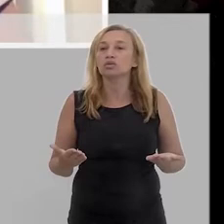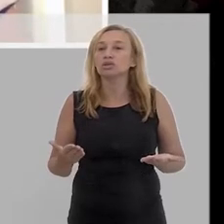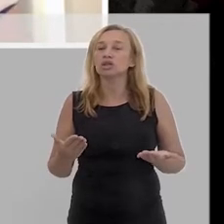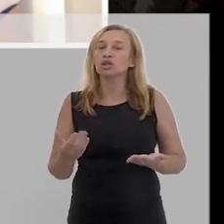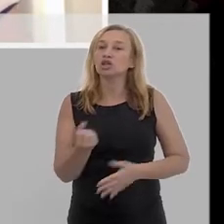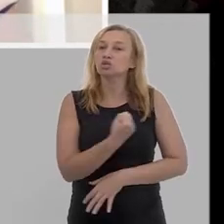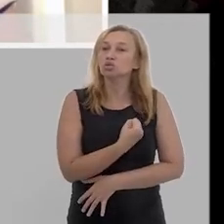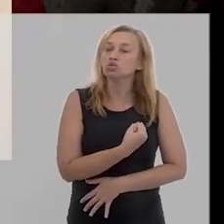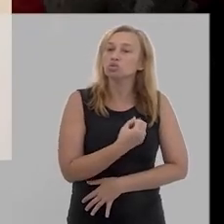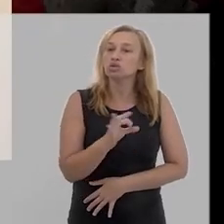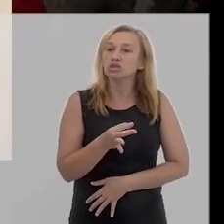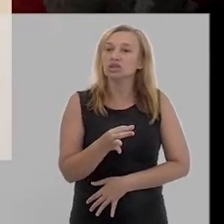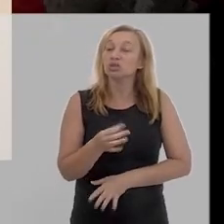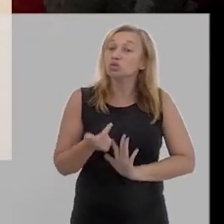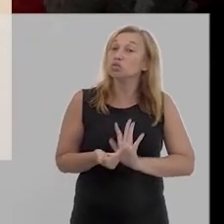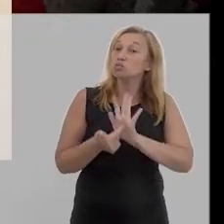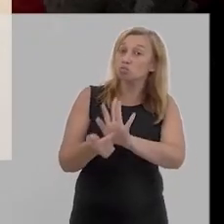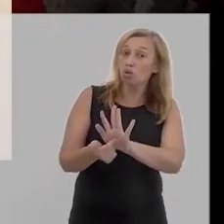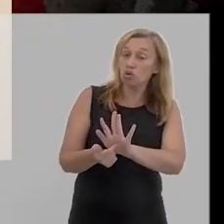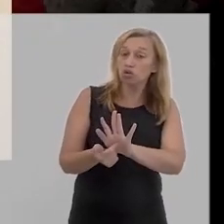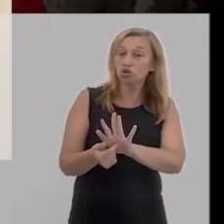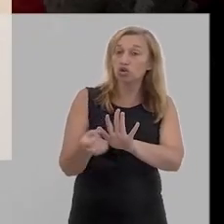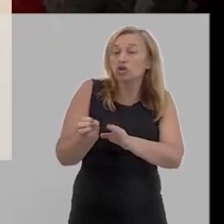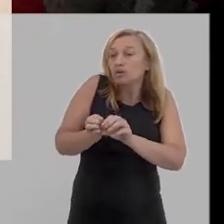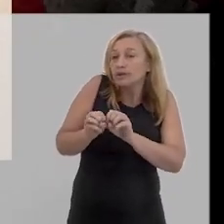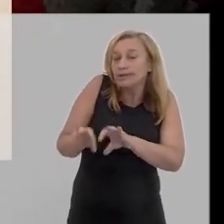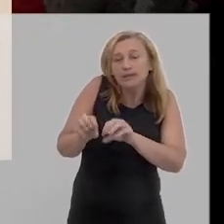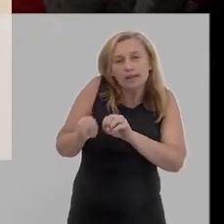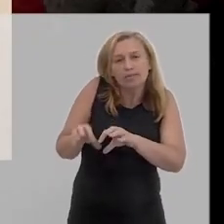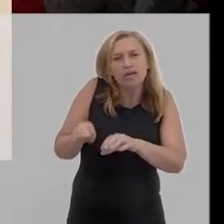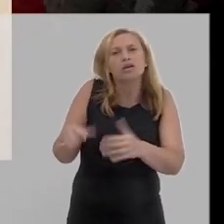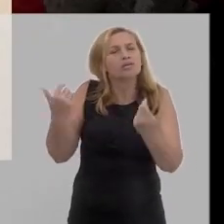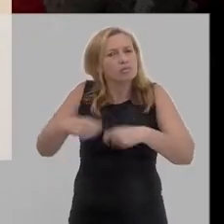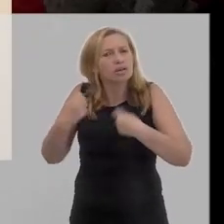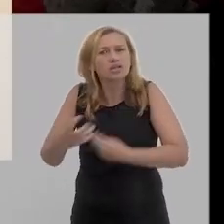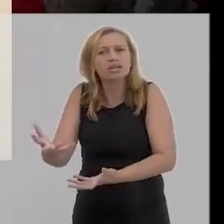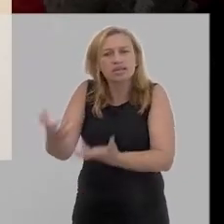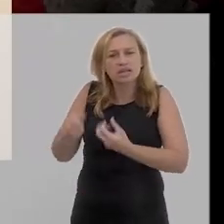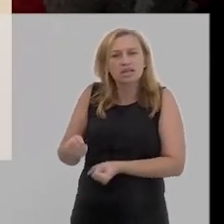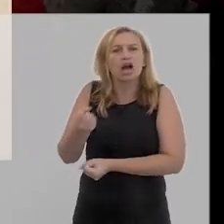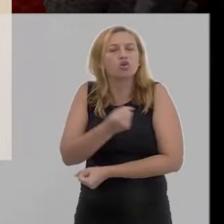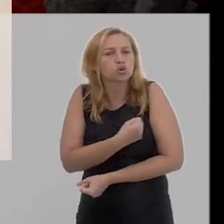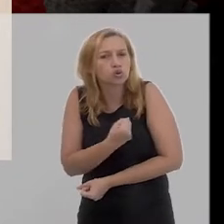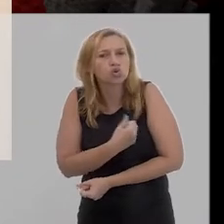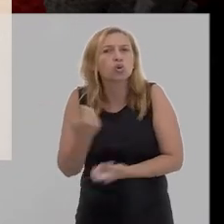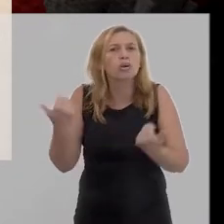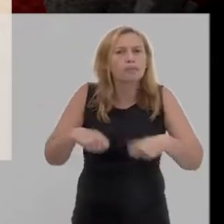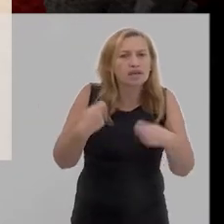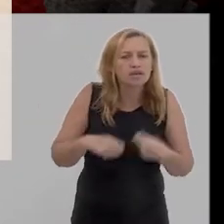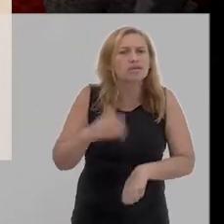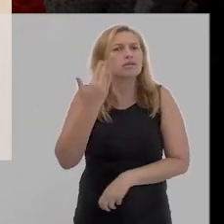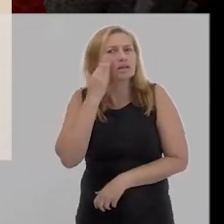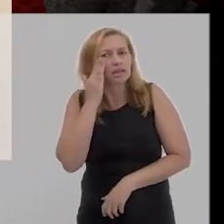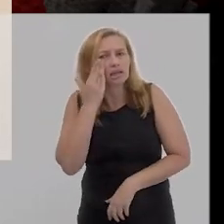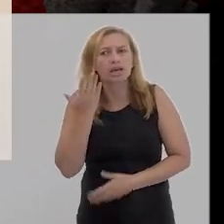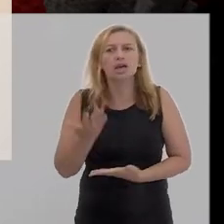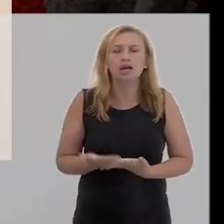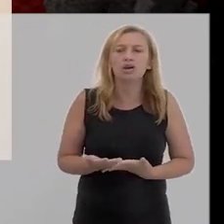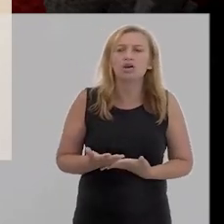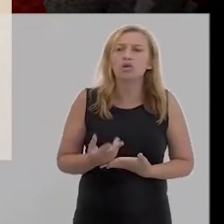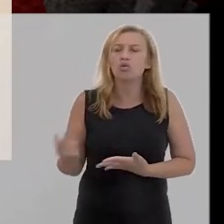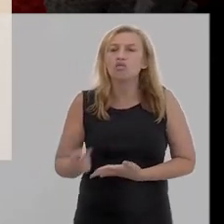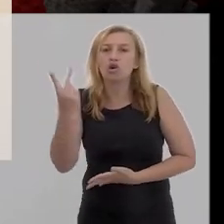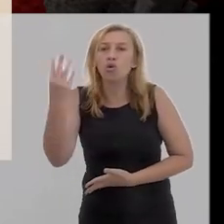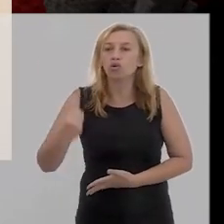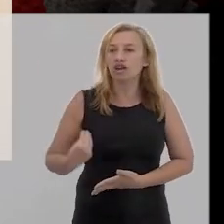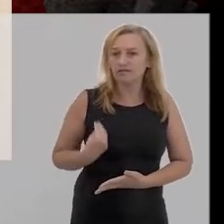número absoluto eles nos traz, né, ensinamentos. A gente precisa aceitar esses números, a gente precisa intervir, né,